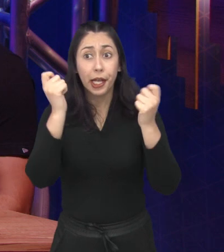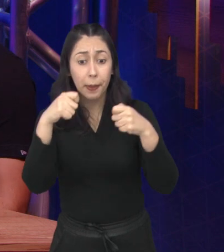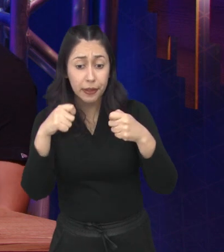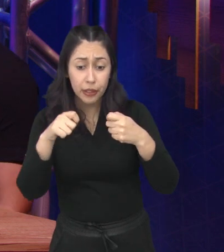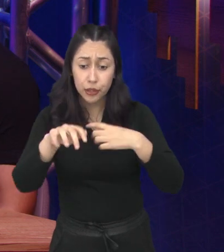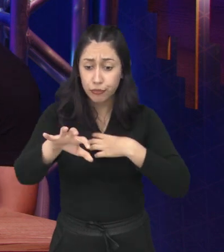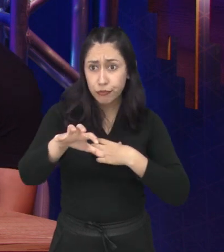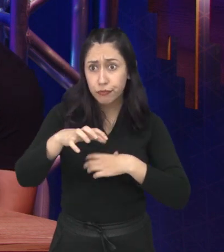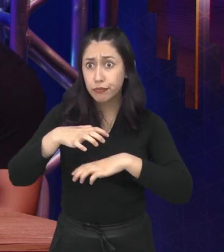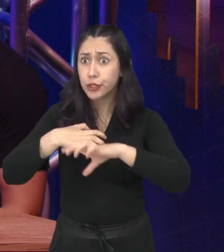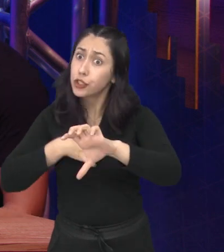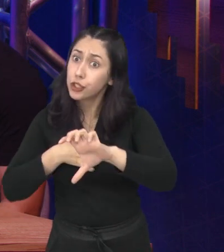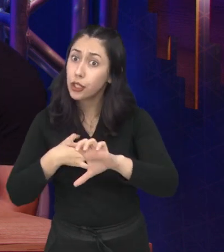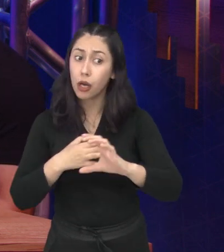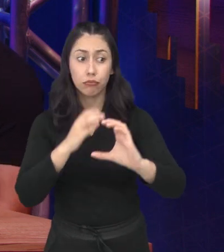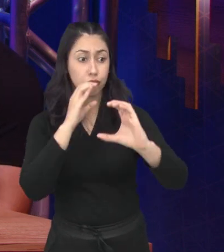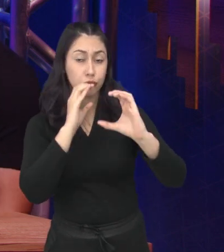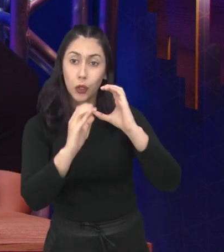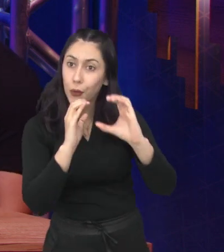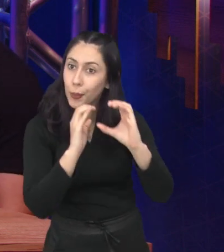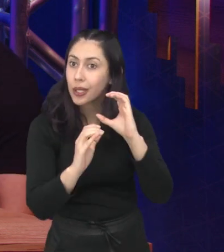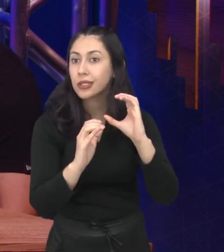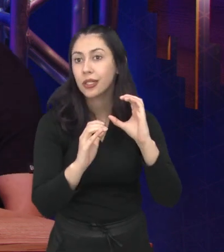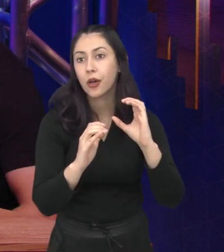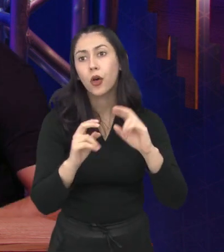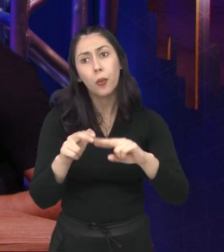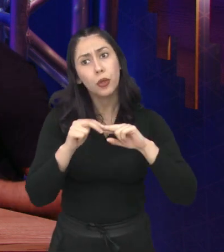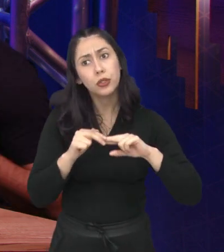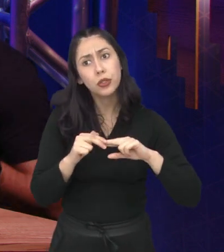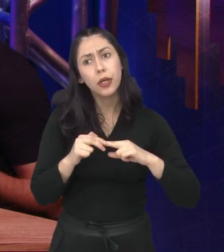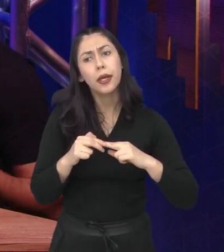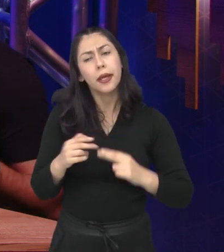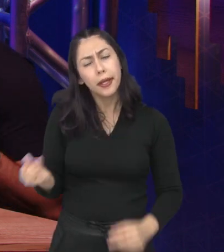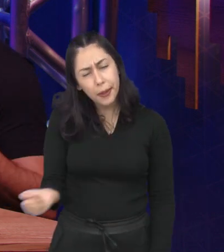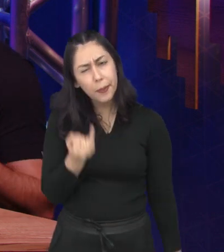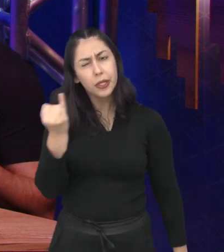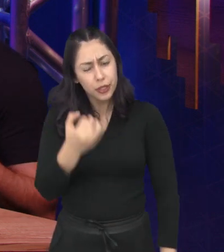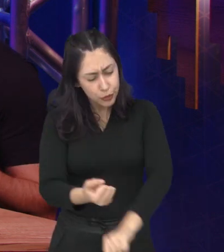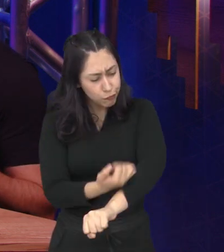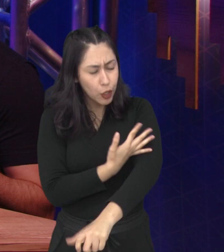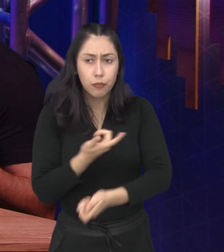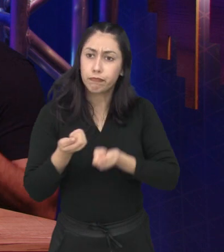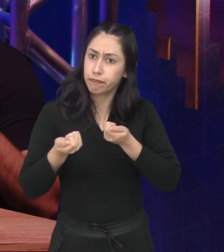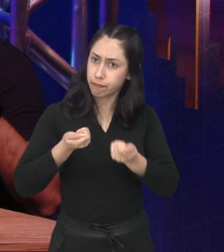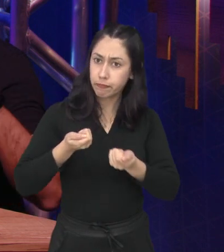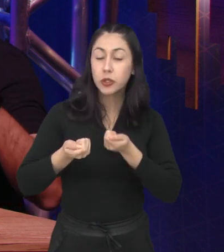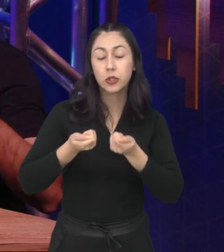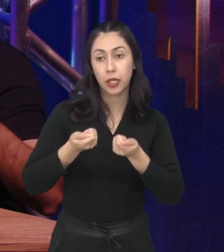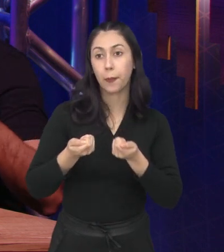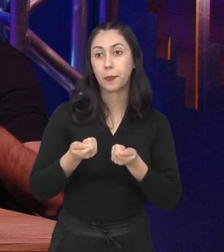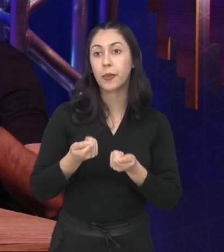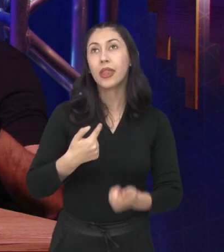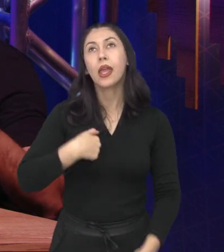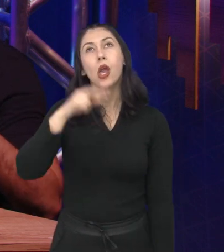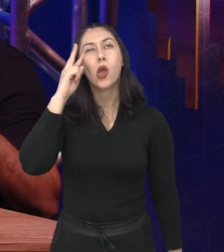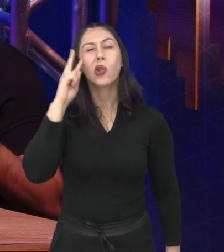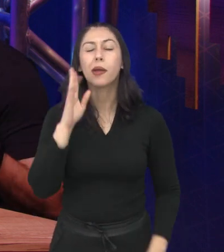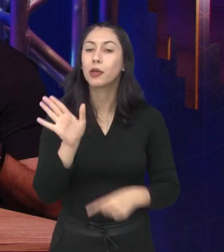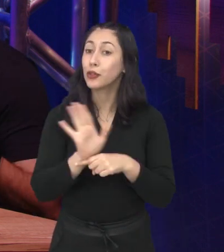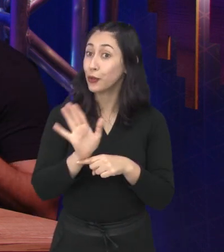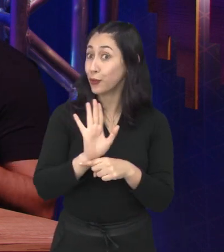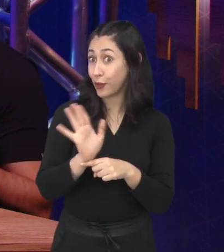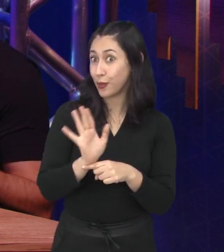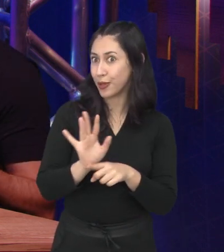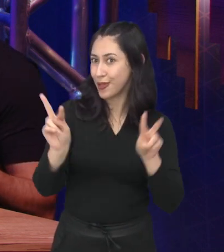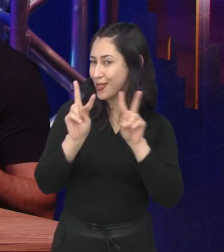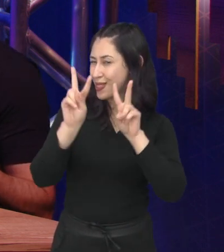ter empatia, capacidade de se comunicar bem. Então, invista na sua inteligência pessoal. Eu lembro muito